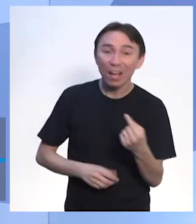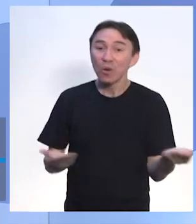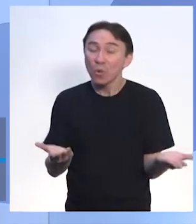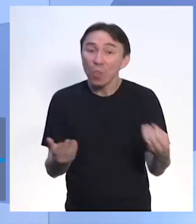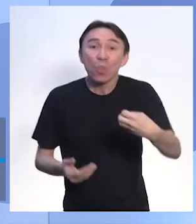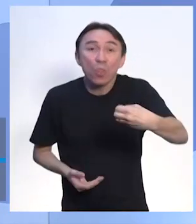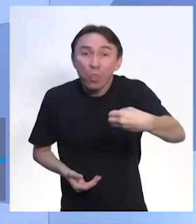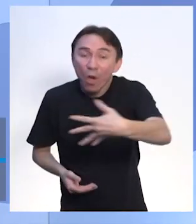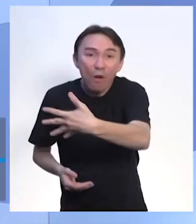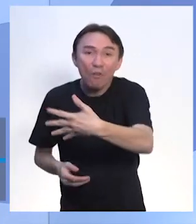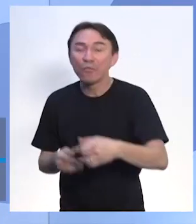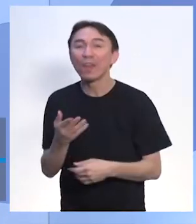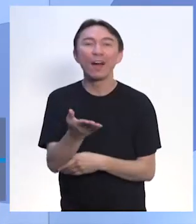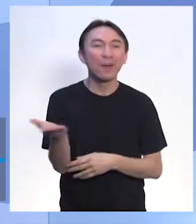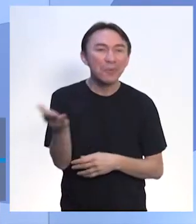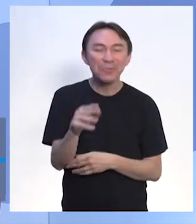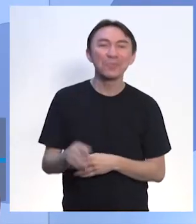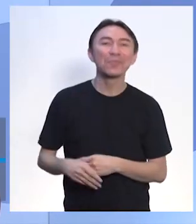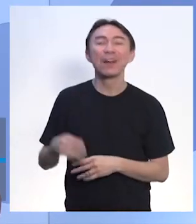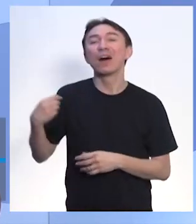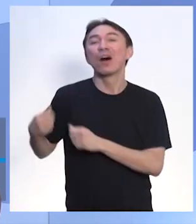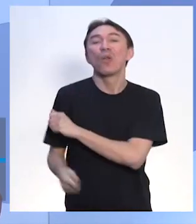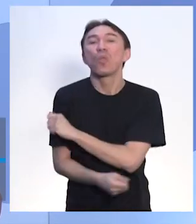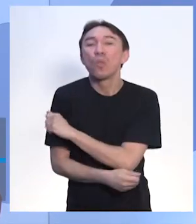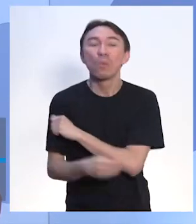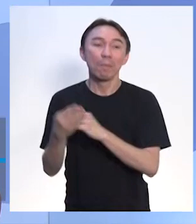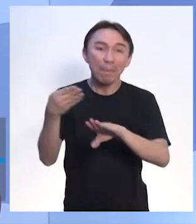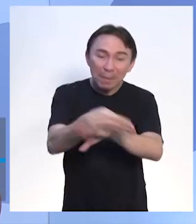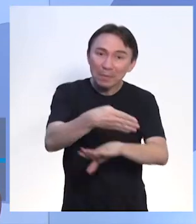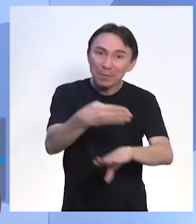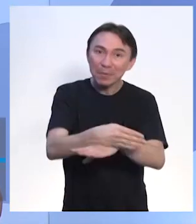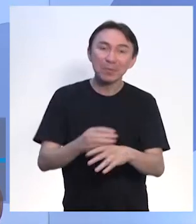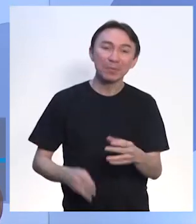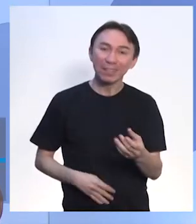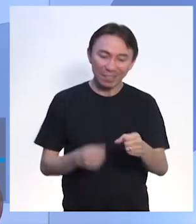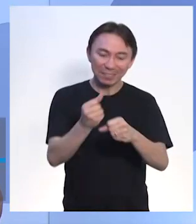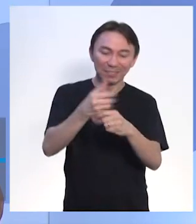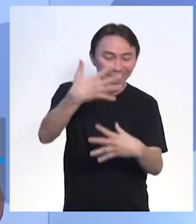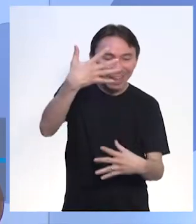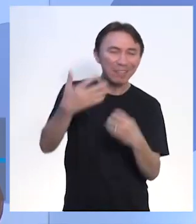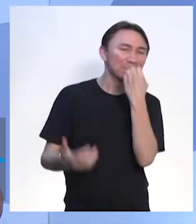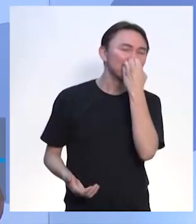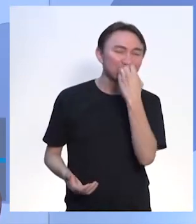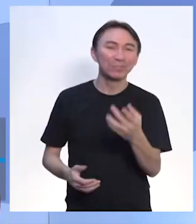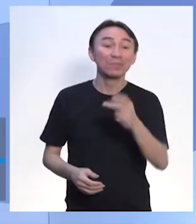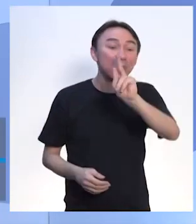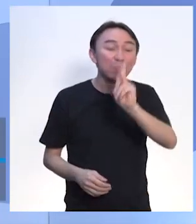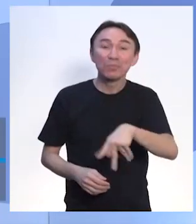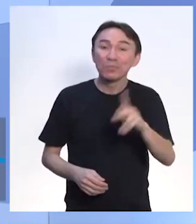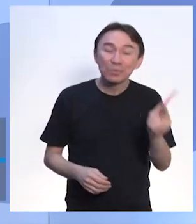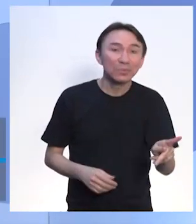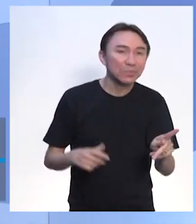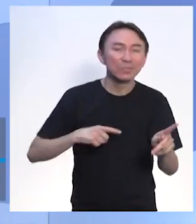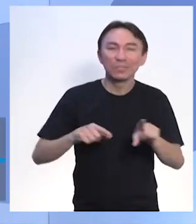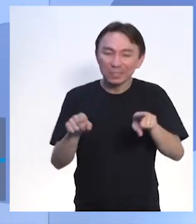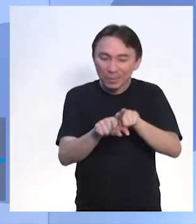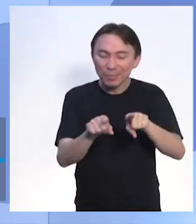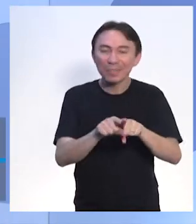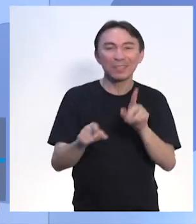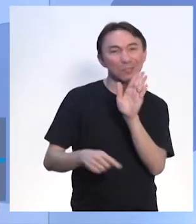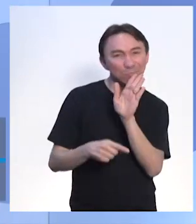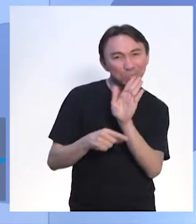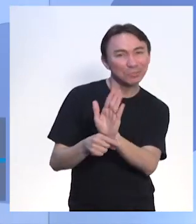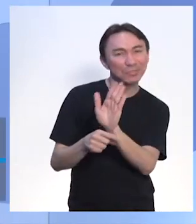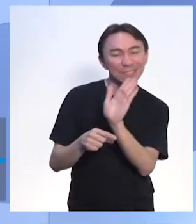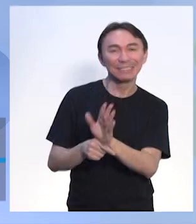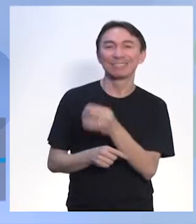participam dentro de um chat, aí o professor intermedia, né, essa passagem, faz essa transição aqui para a gente. Vamos ver como é que